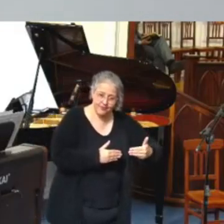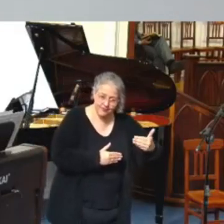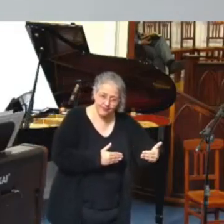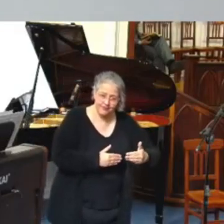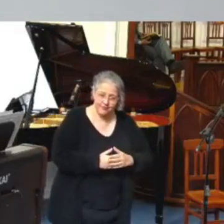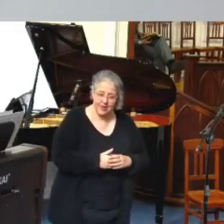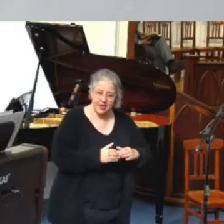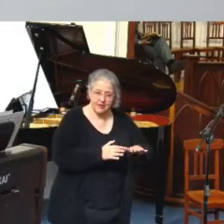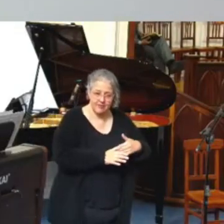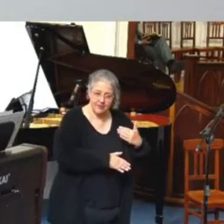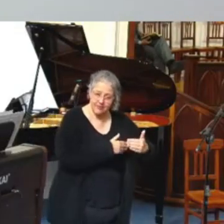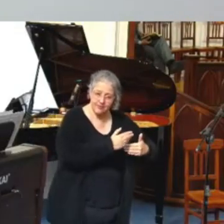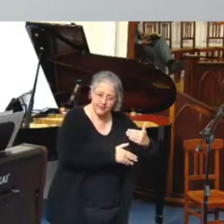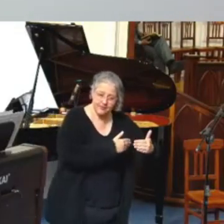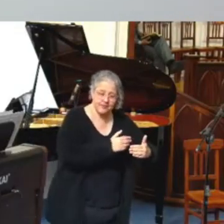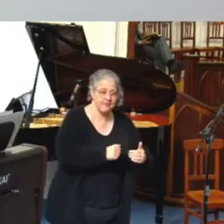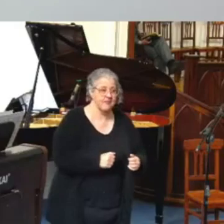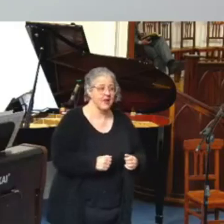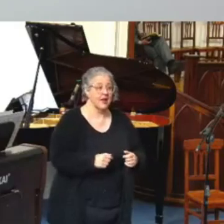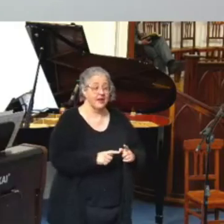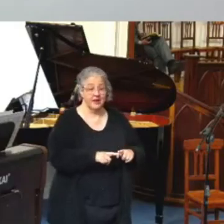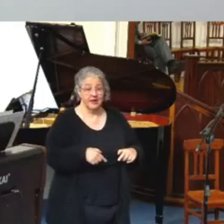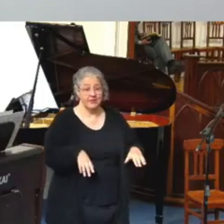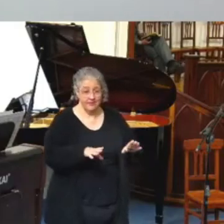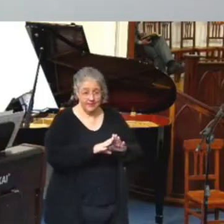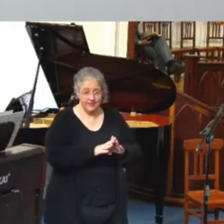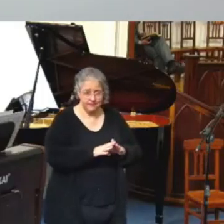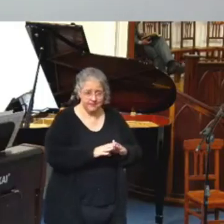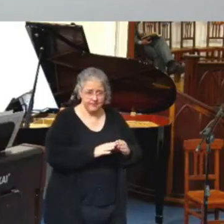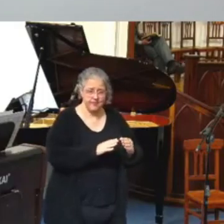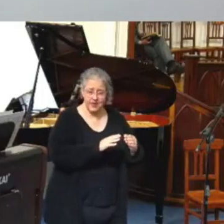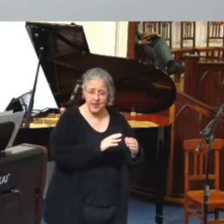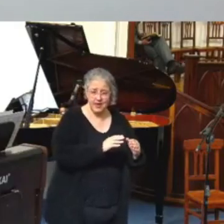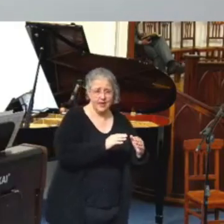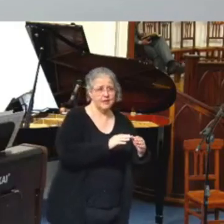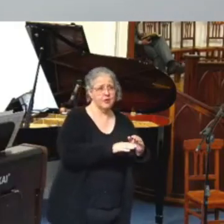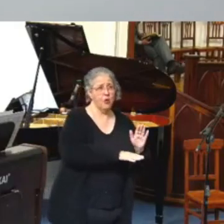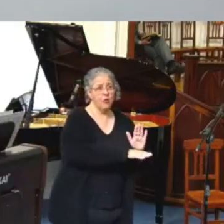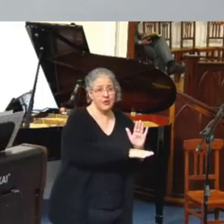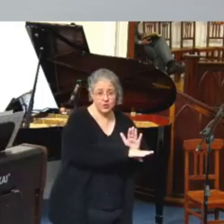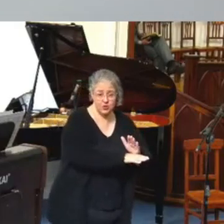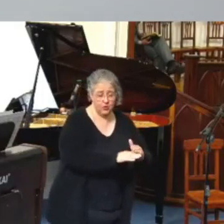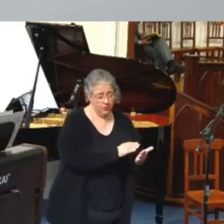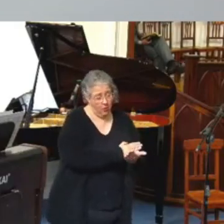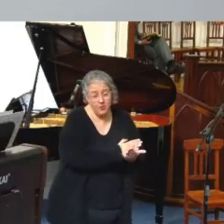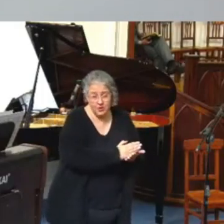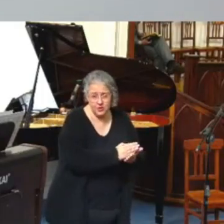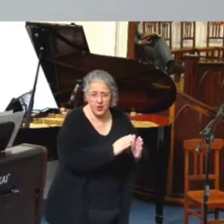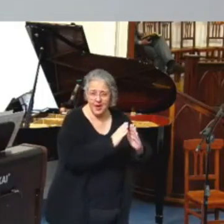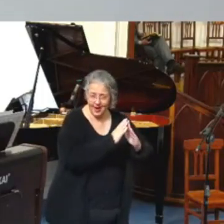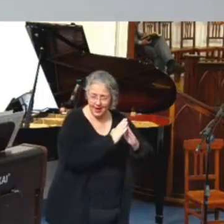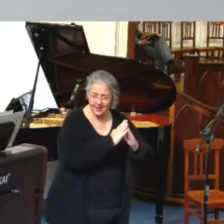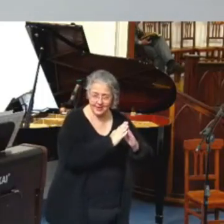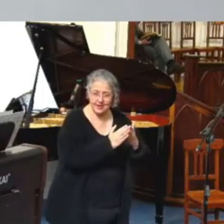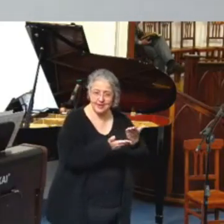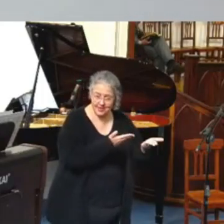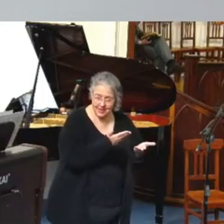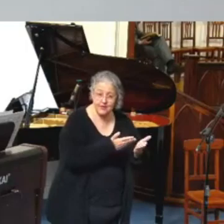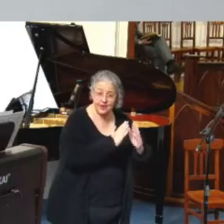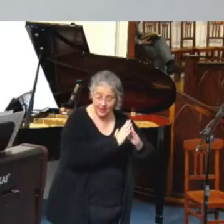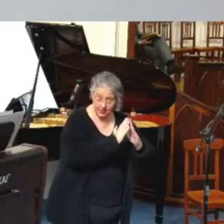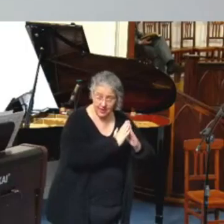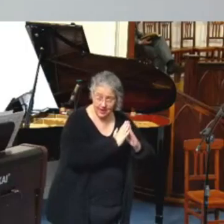naquele momento em que a mulher de Potifar continuamente tentava José, ele permanecia fiel a Deus e